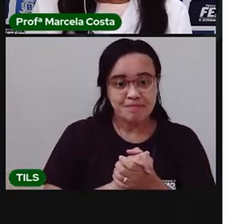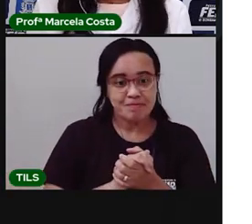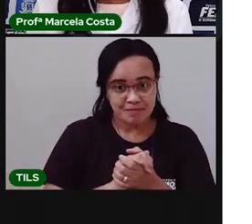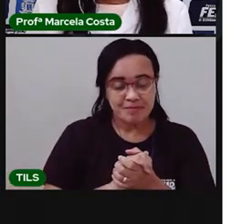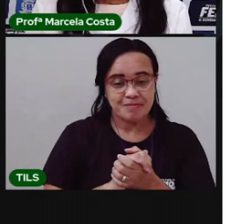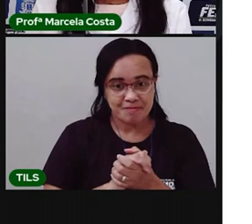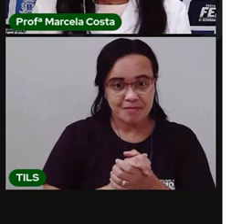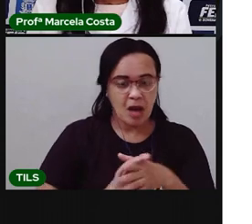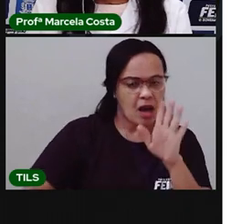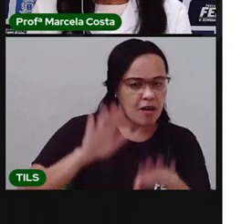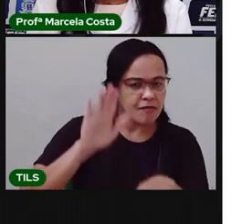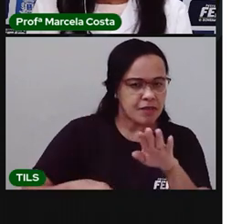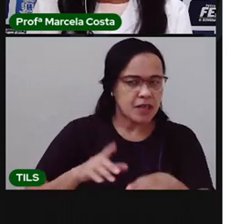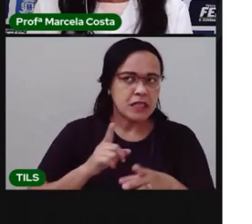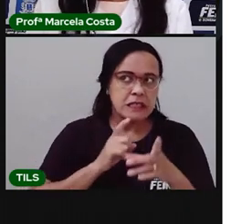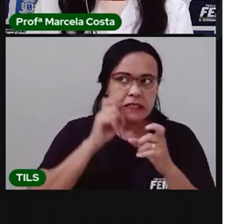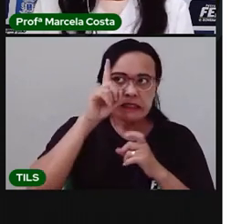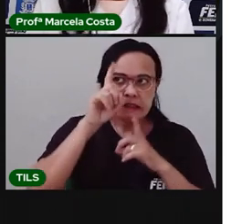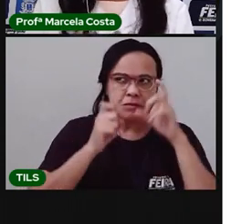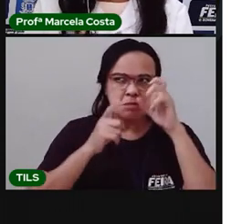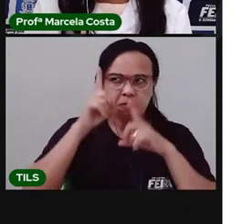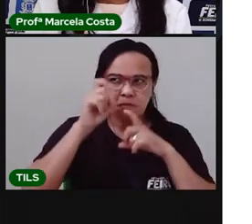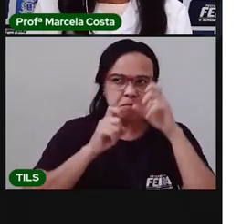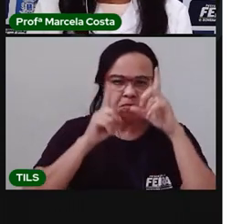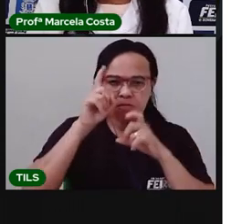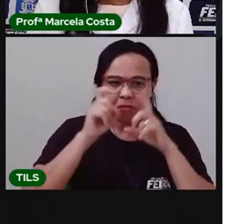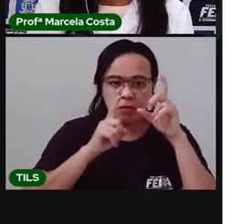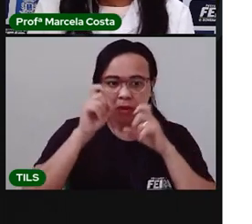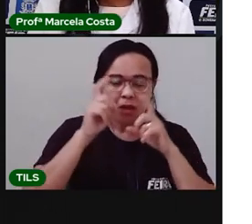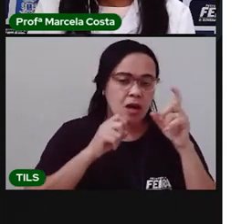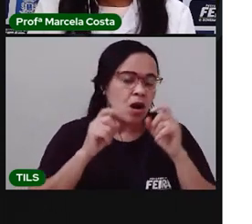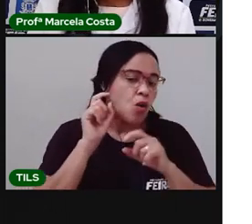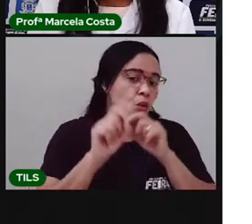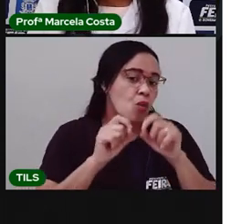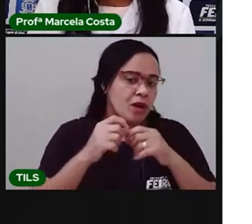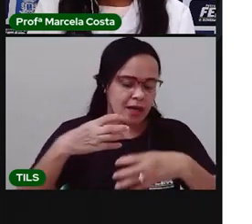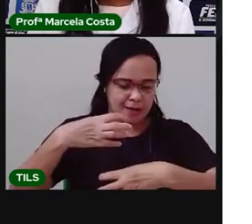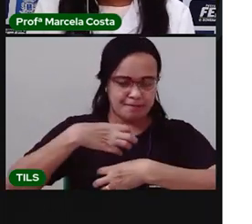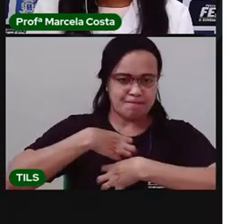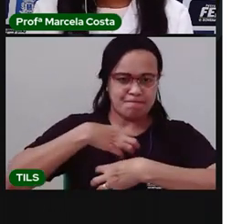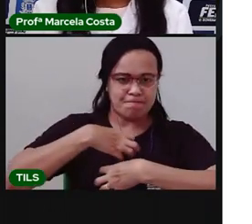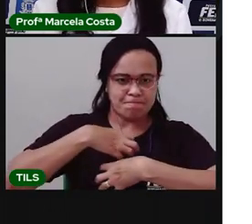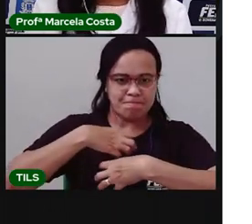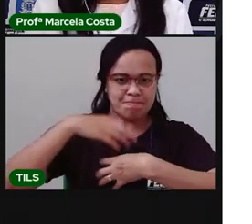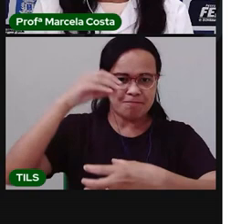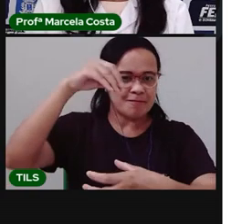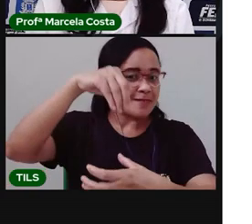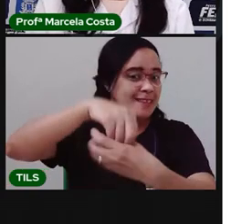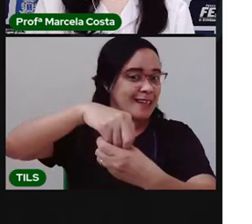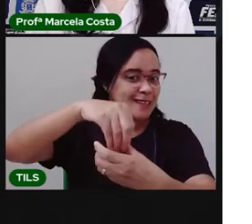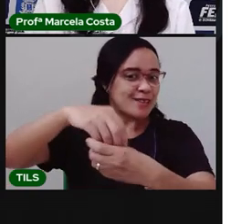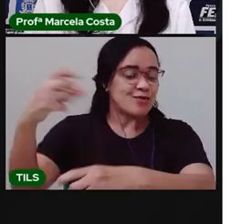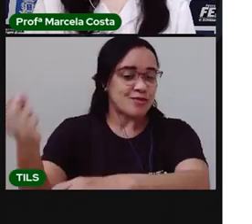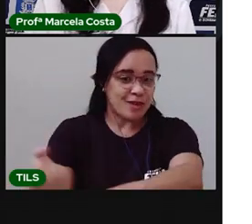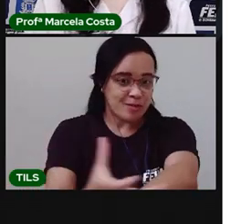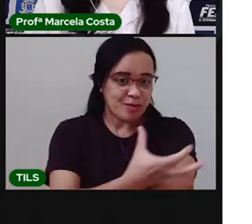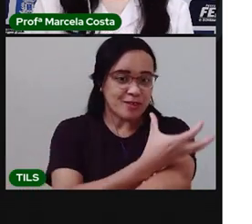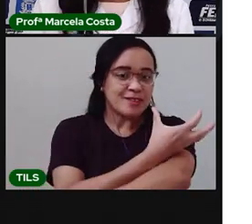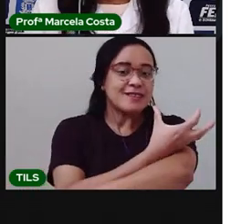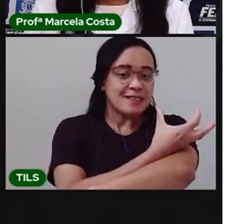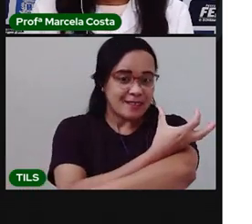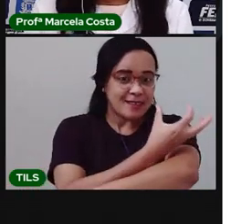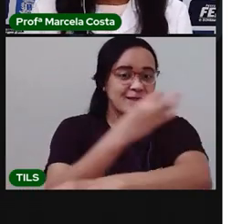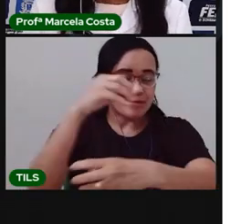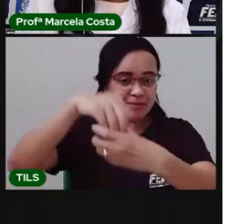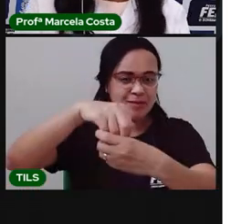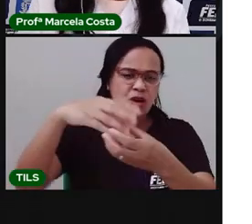Geralmente, as expressões faciais servem para a gente demonstrar o que a gente está sentindo, as nossas emoções.